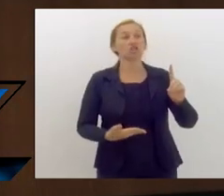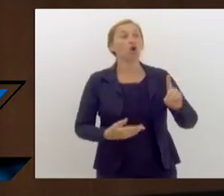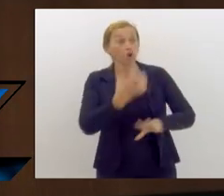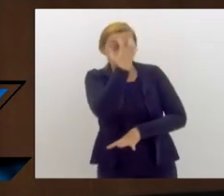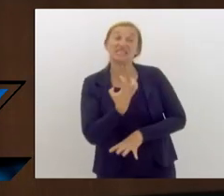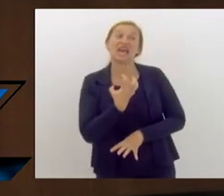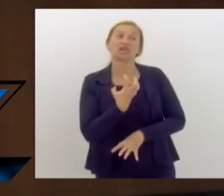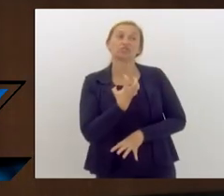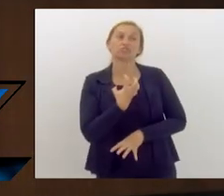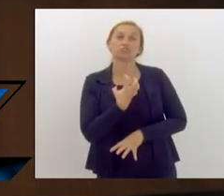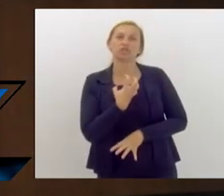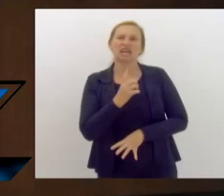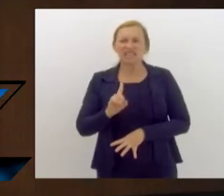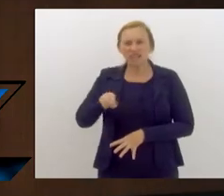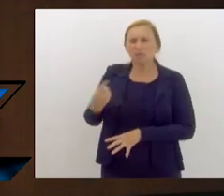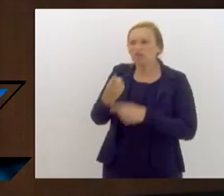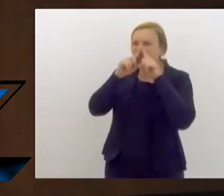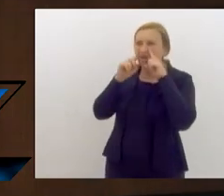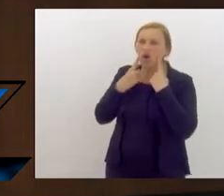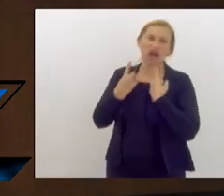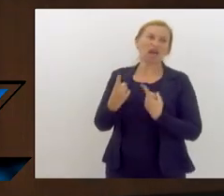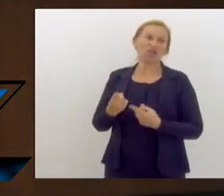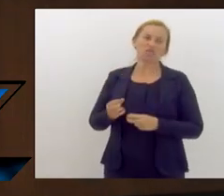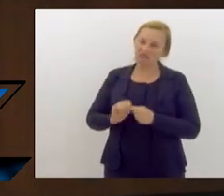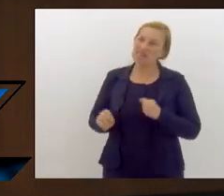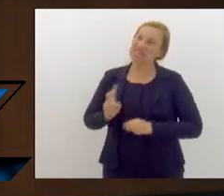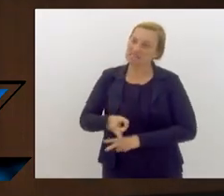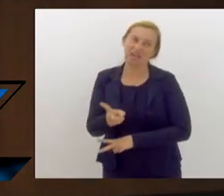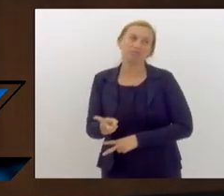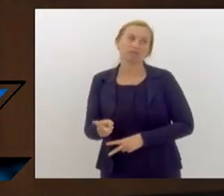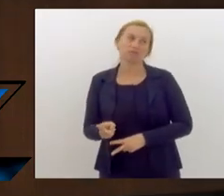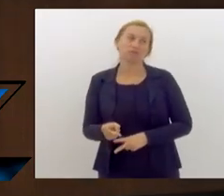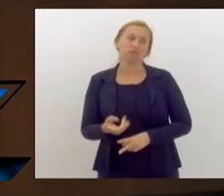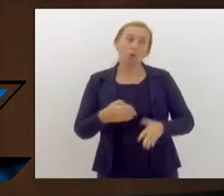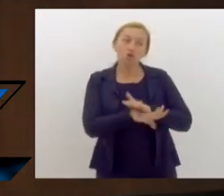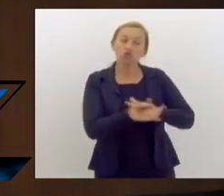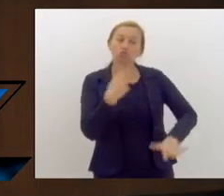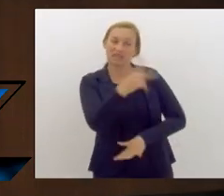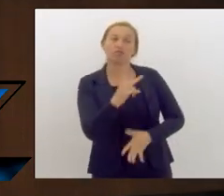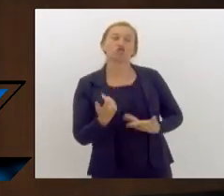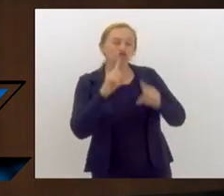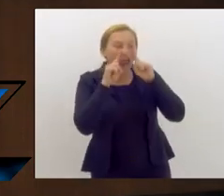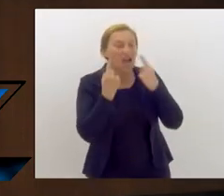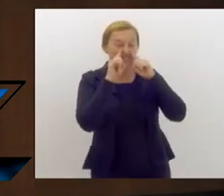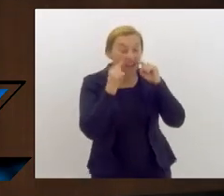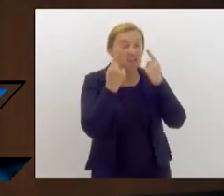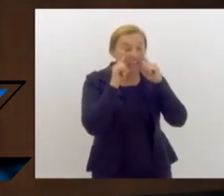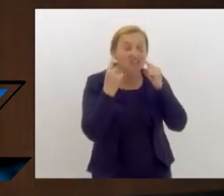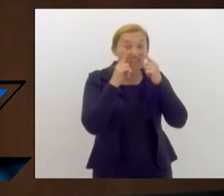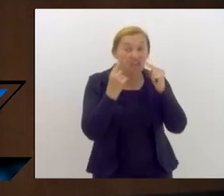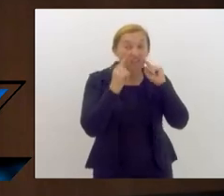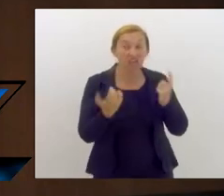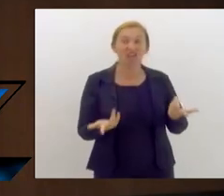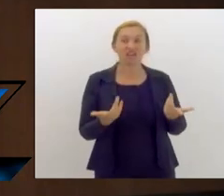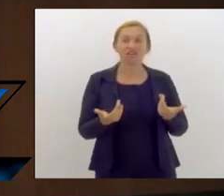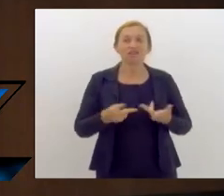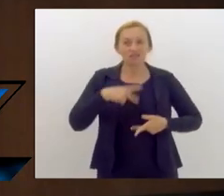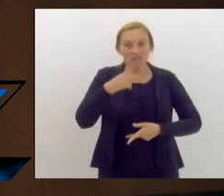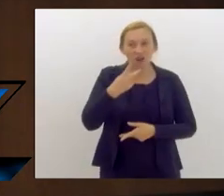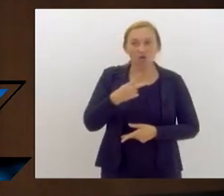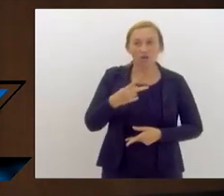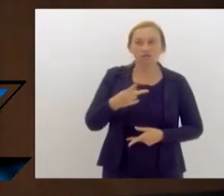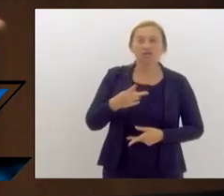disso e depois vão chorar como fazem sempre que é o hábito de vossa excelência chorar chorar vossa excelência foi dito pelo